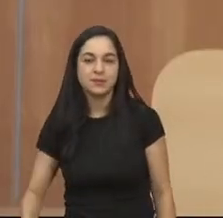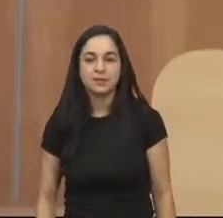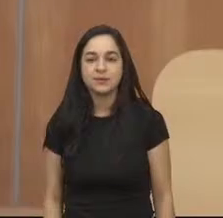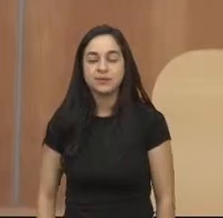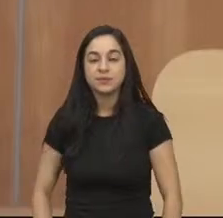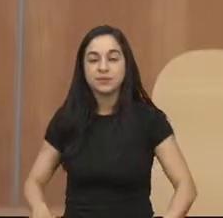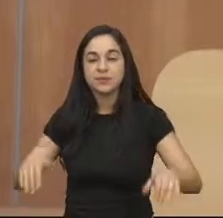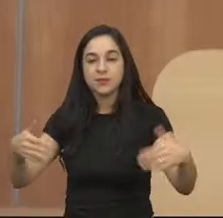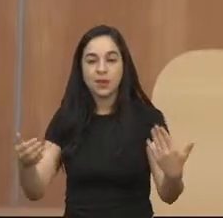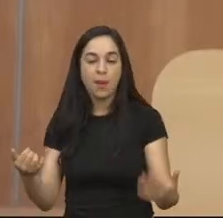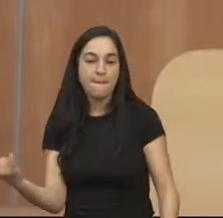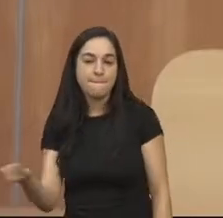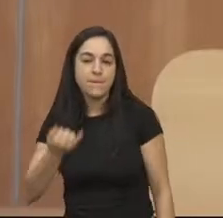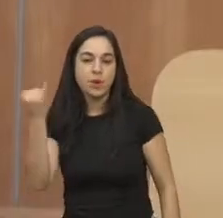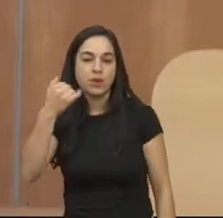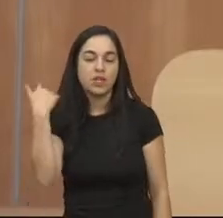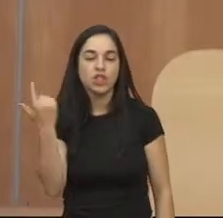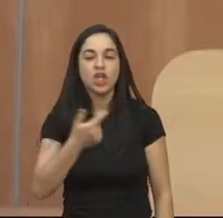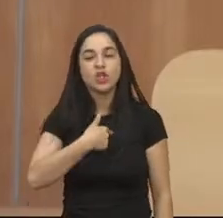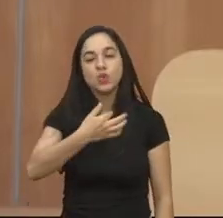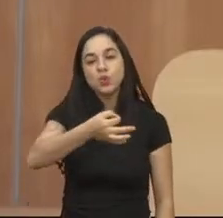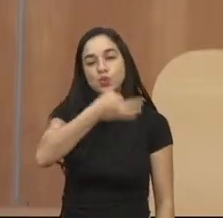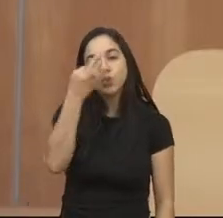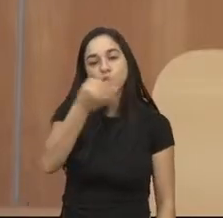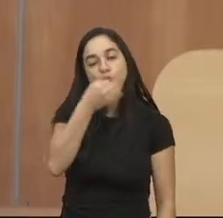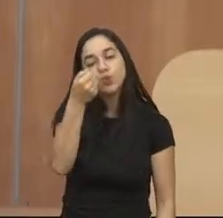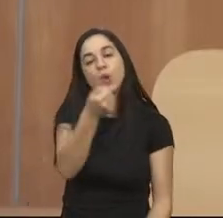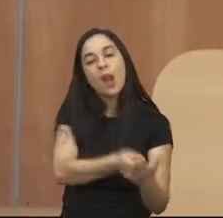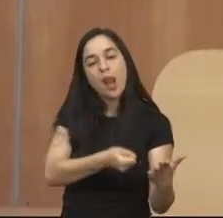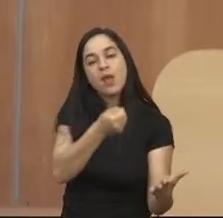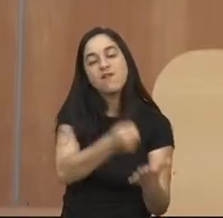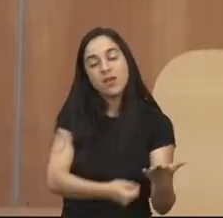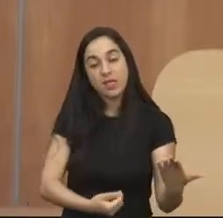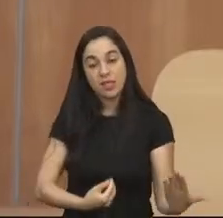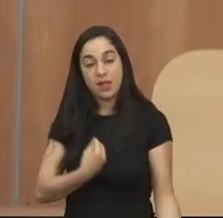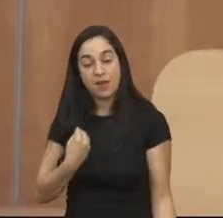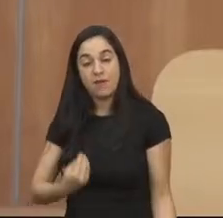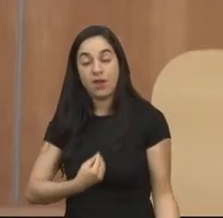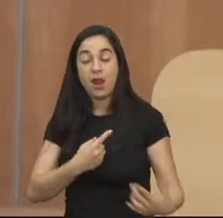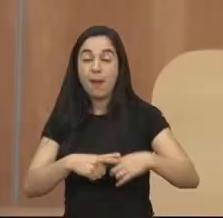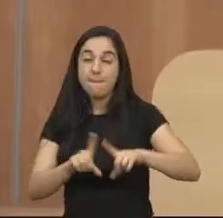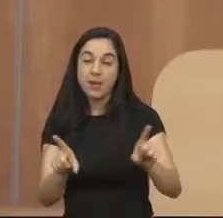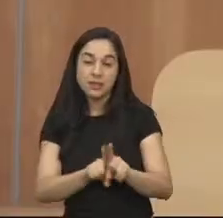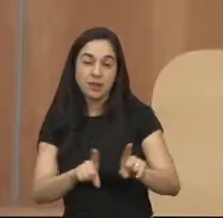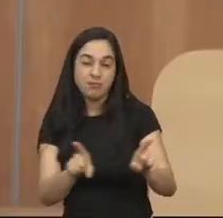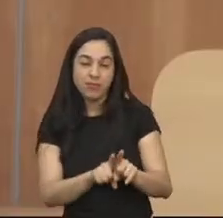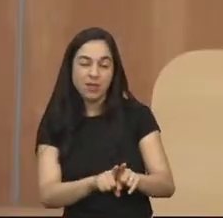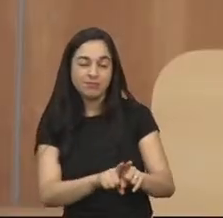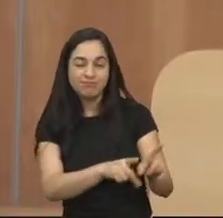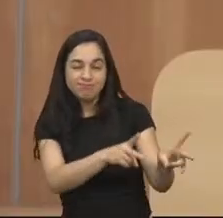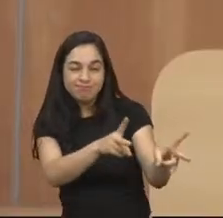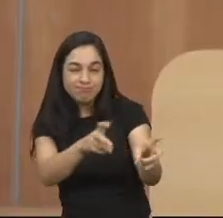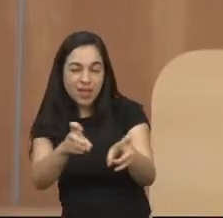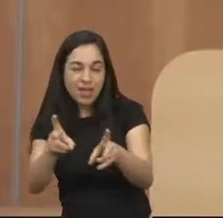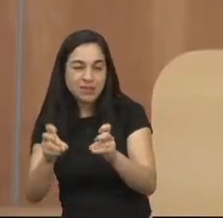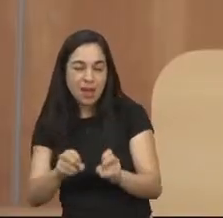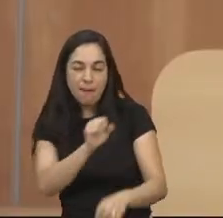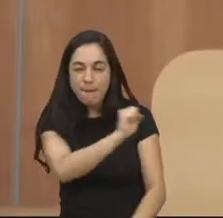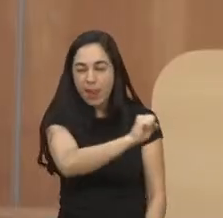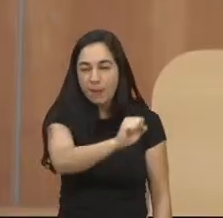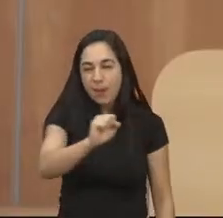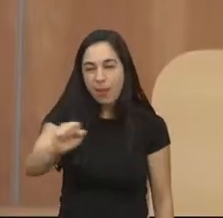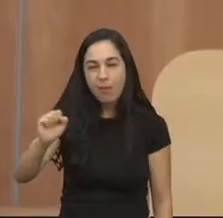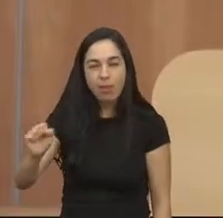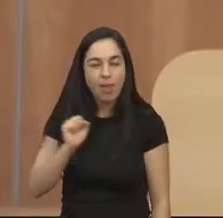a gente faça discurso para defender a vida, mas que a gente também se indigne com esse genocídio, com